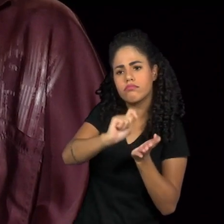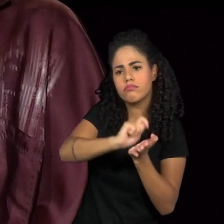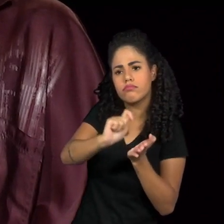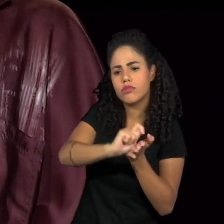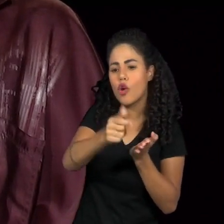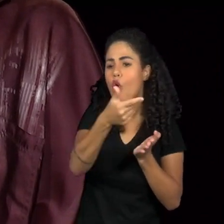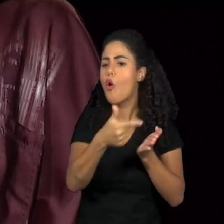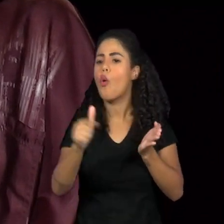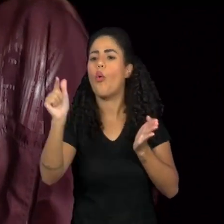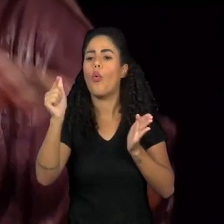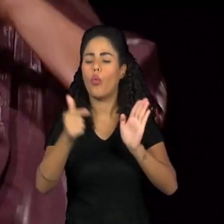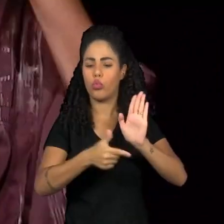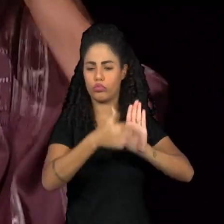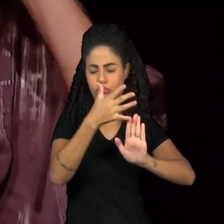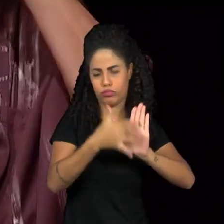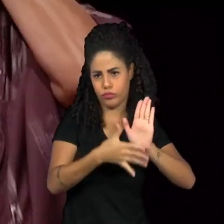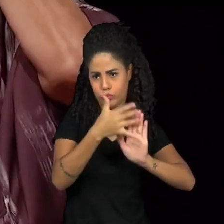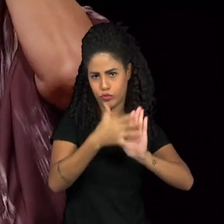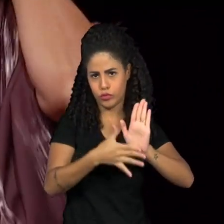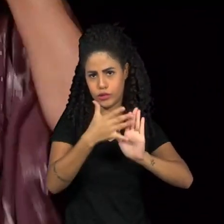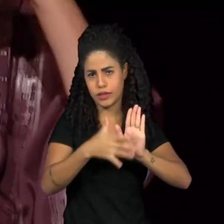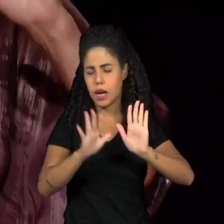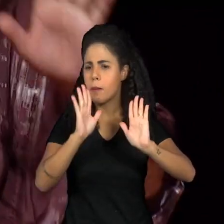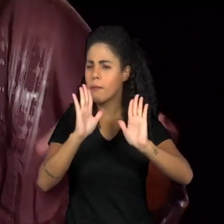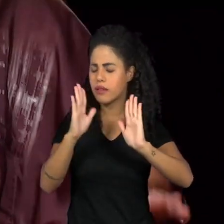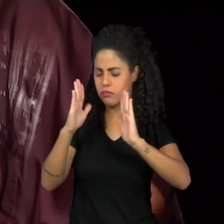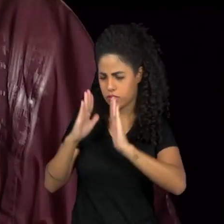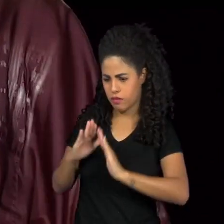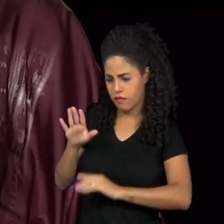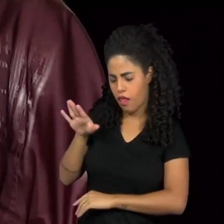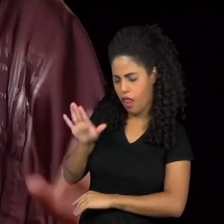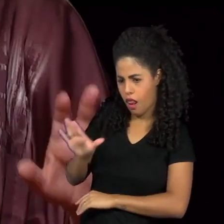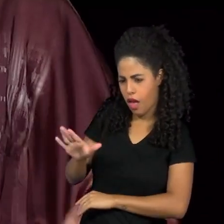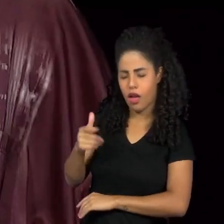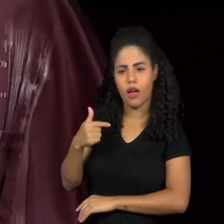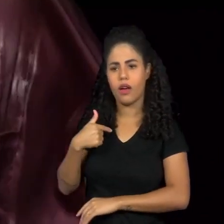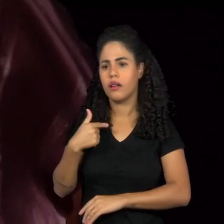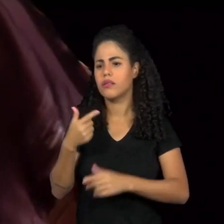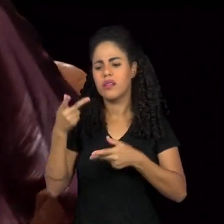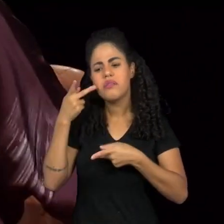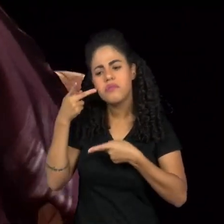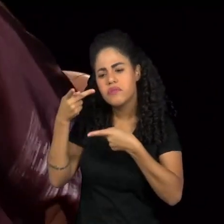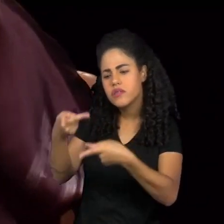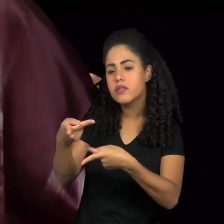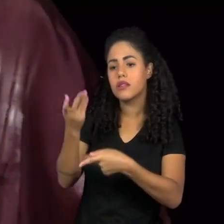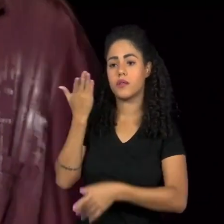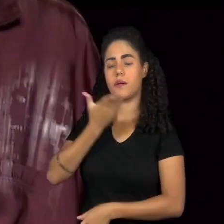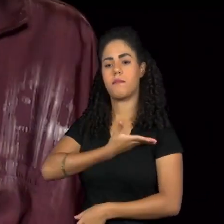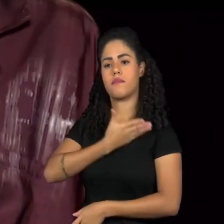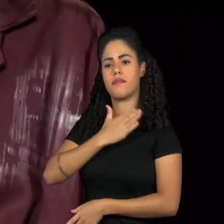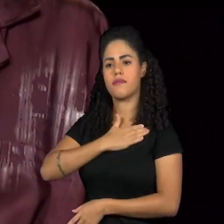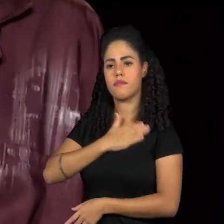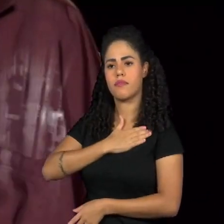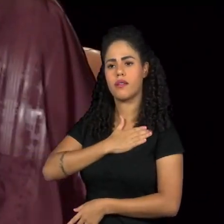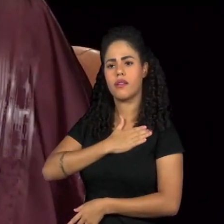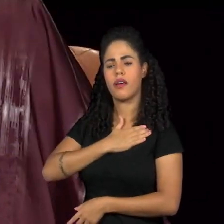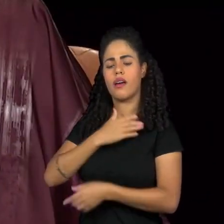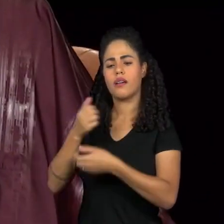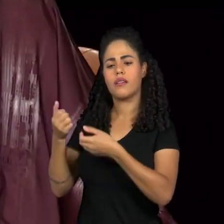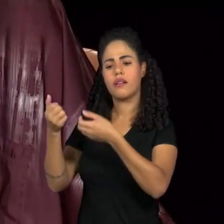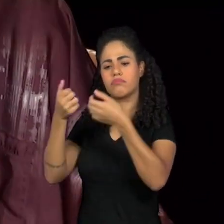outro roteiro, mas estava lá porque não tinha nada a ver, estava visitando a minha amiga, e ela falou,